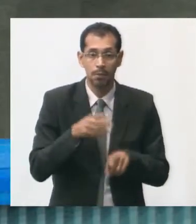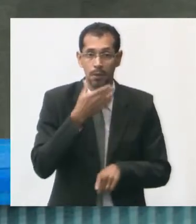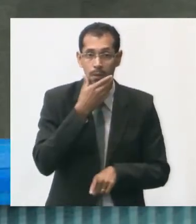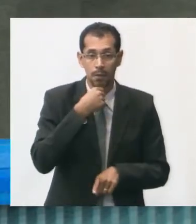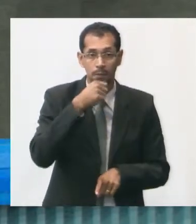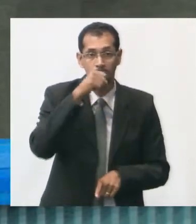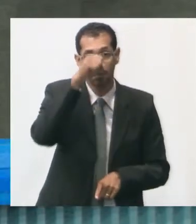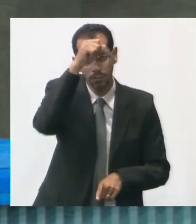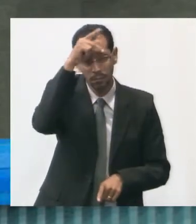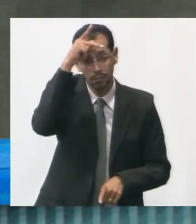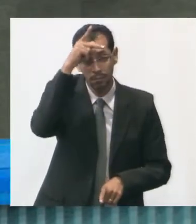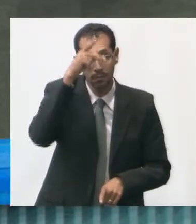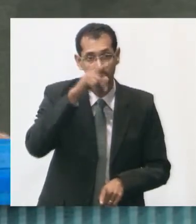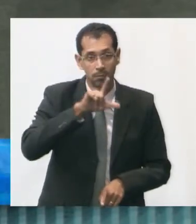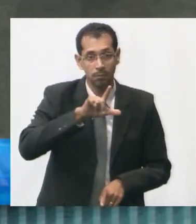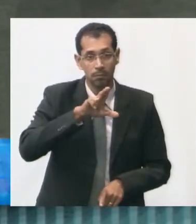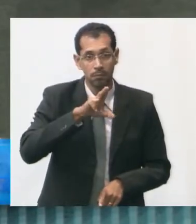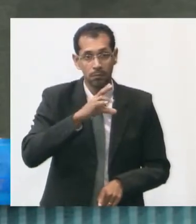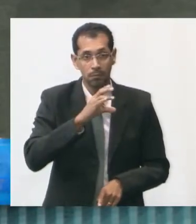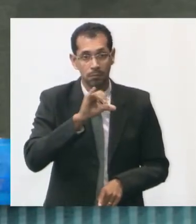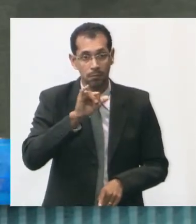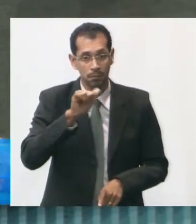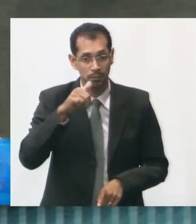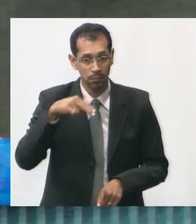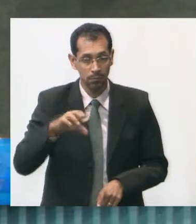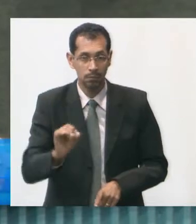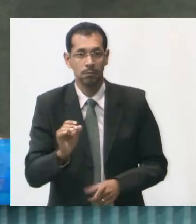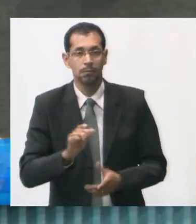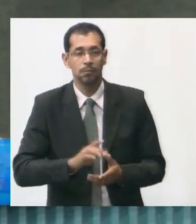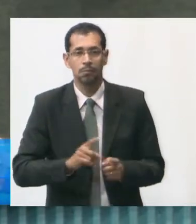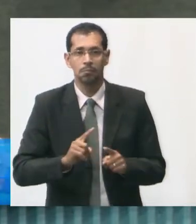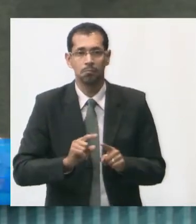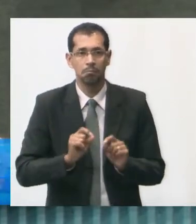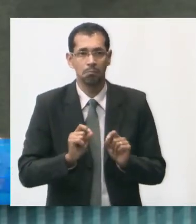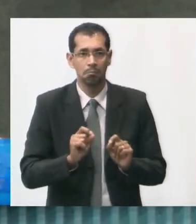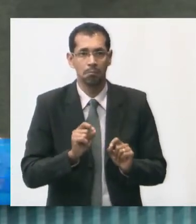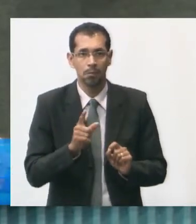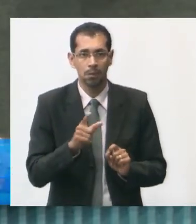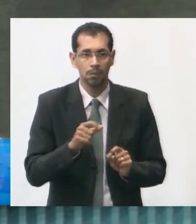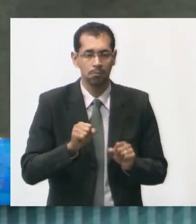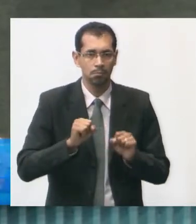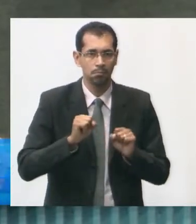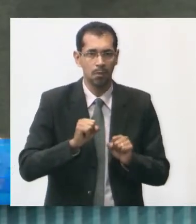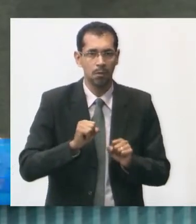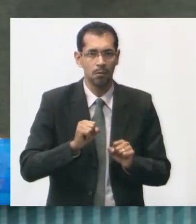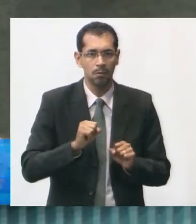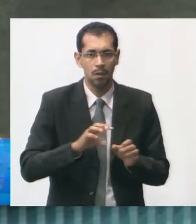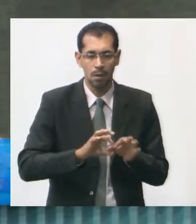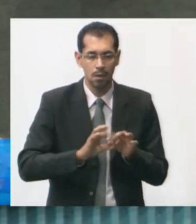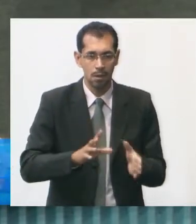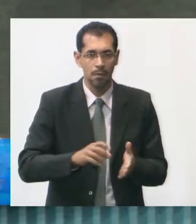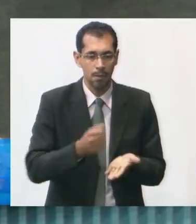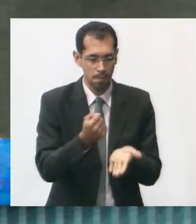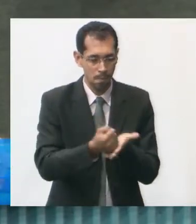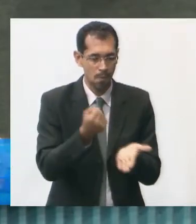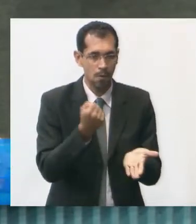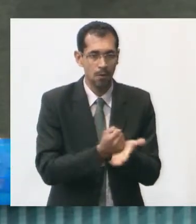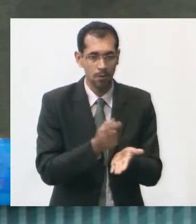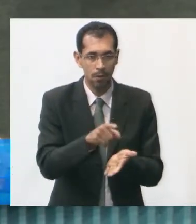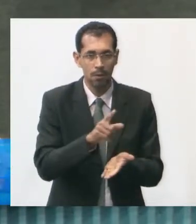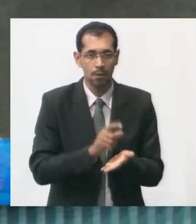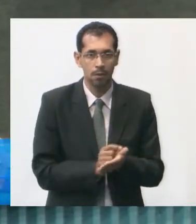fazer a contratação desse empréstimo junto ao BID. E